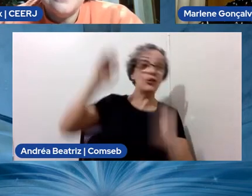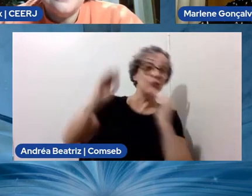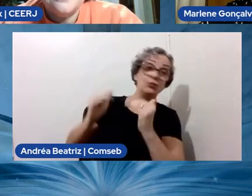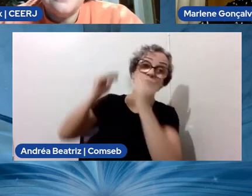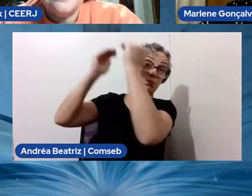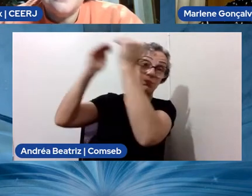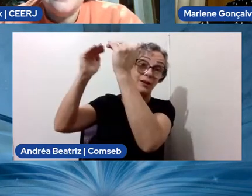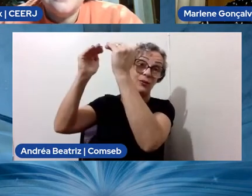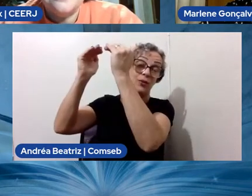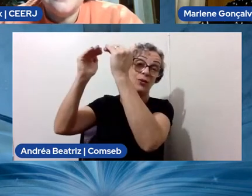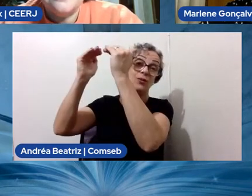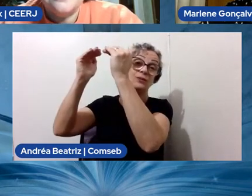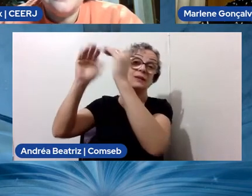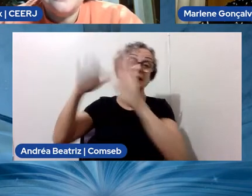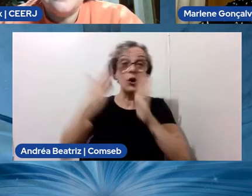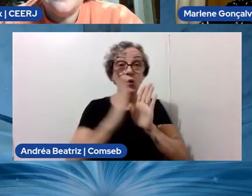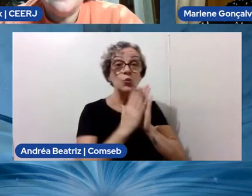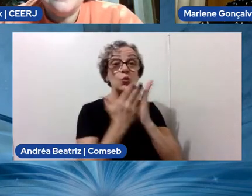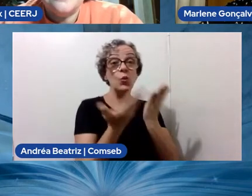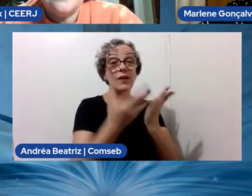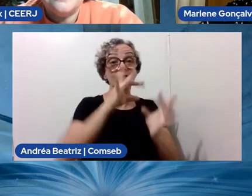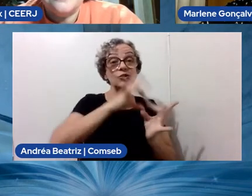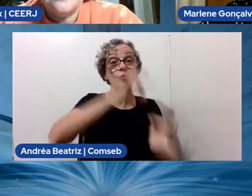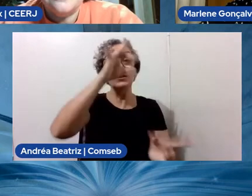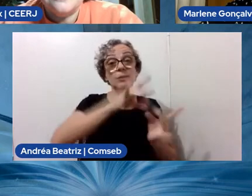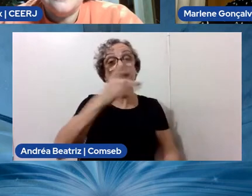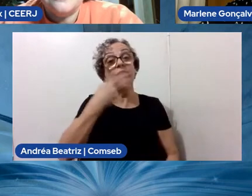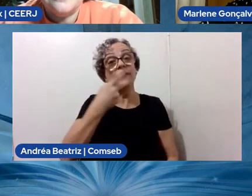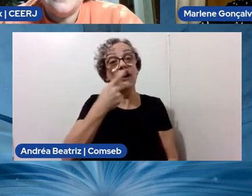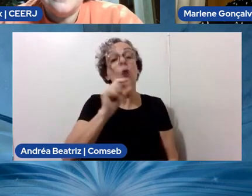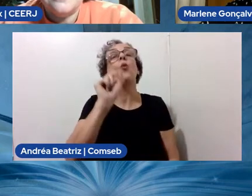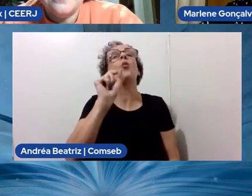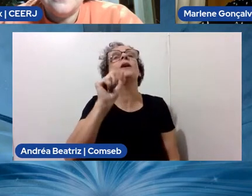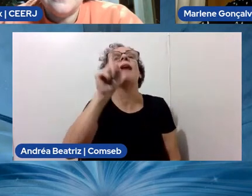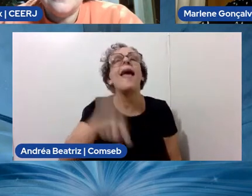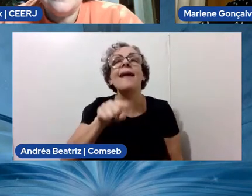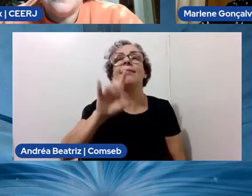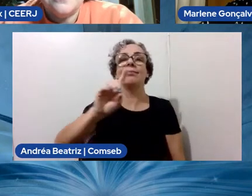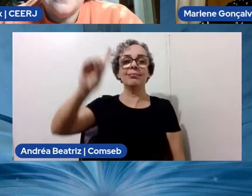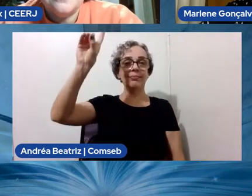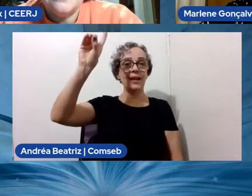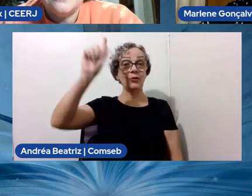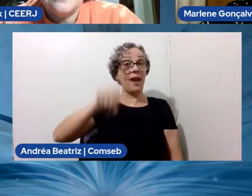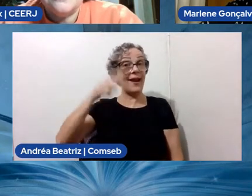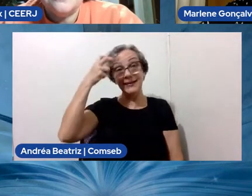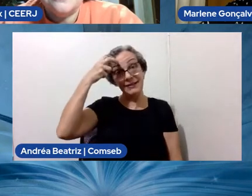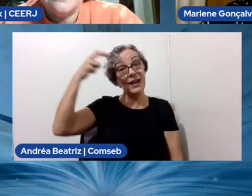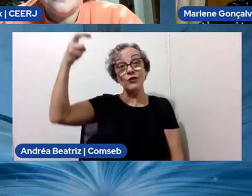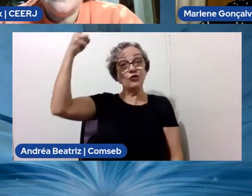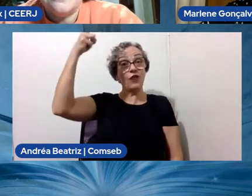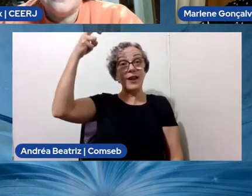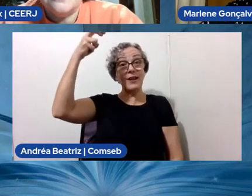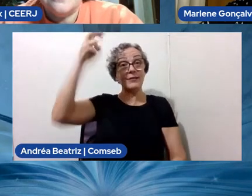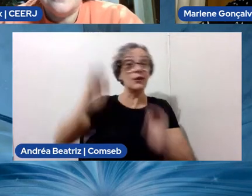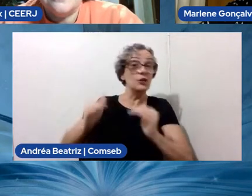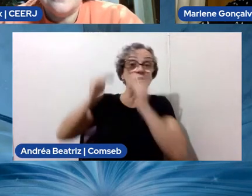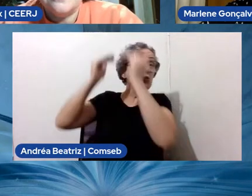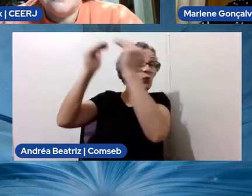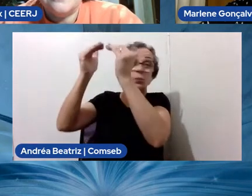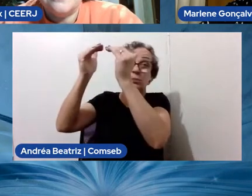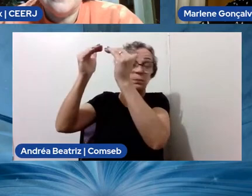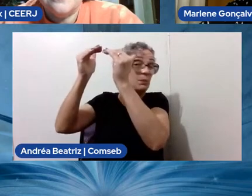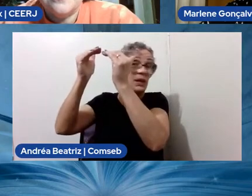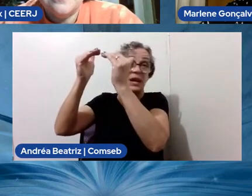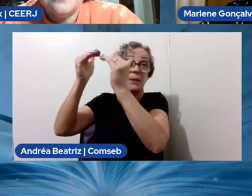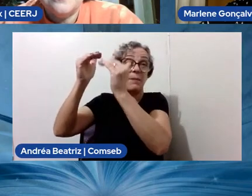1 do Livro dos Espíritos. O que é Deus, inteligência suprema do universo, a causa primária ou primeira, como se queira, de